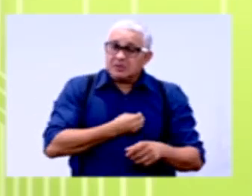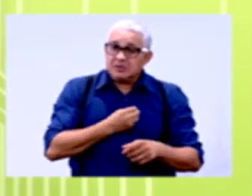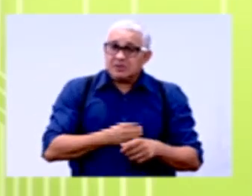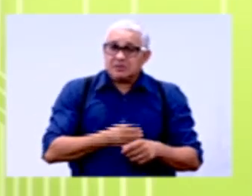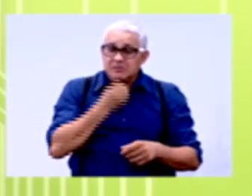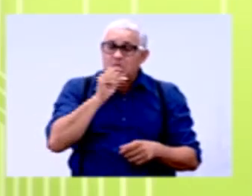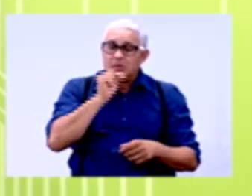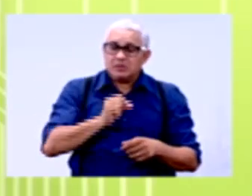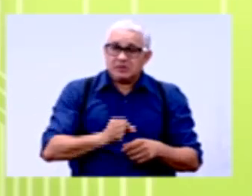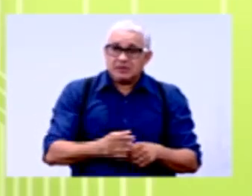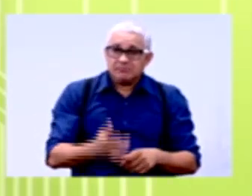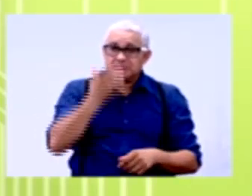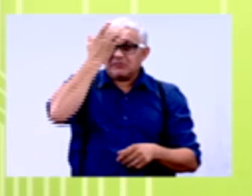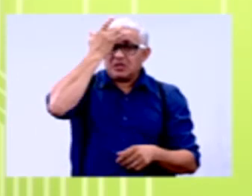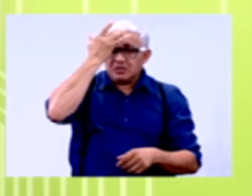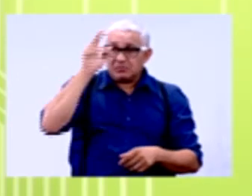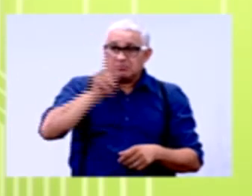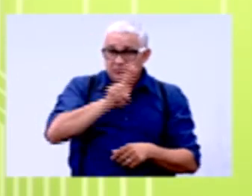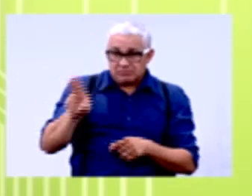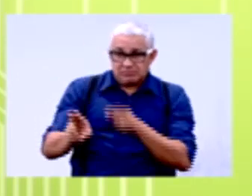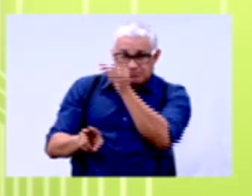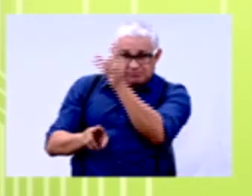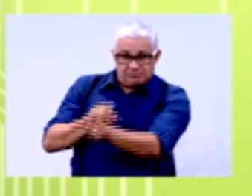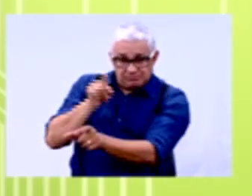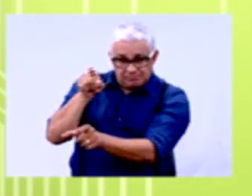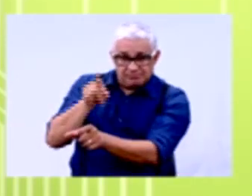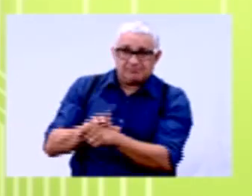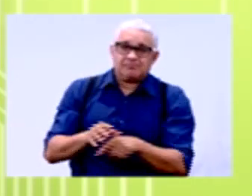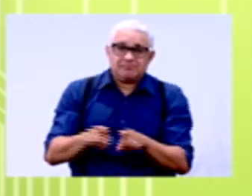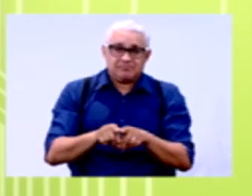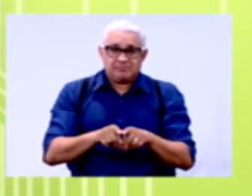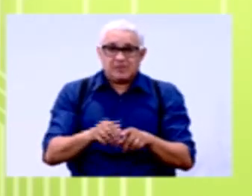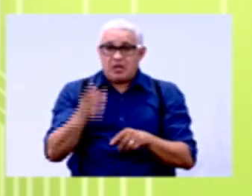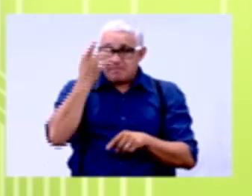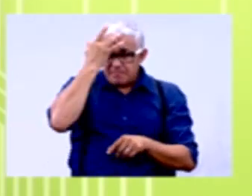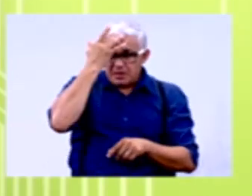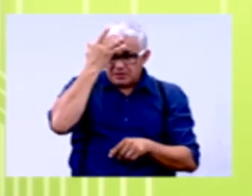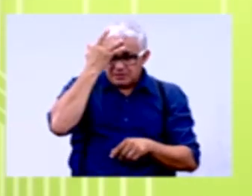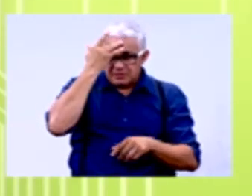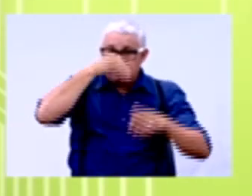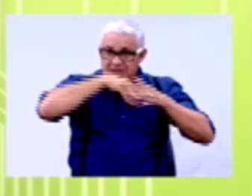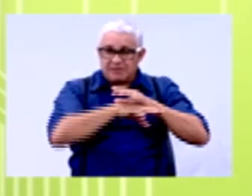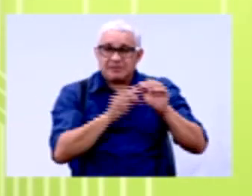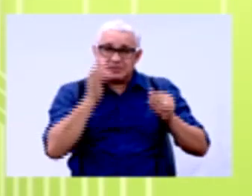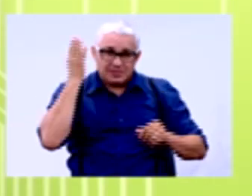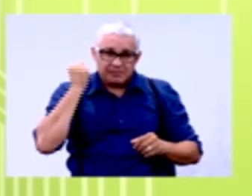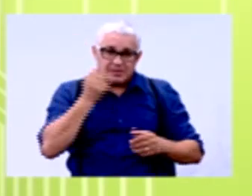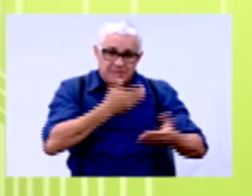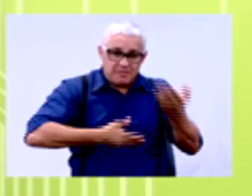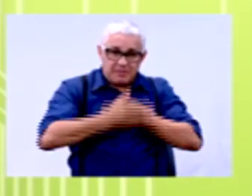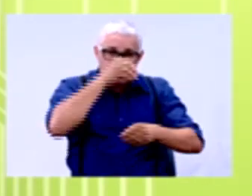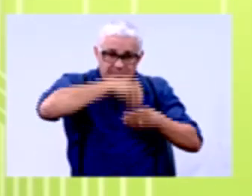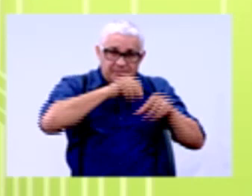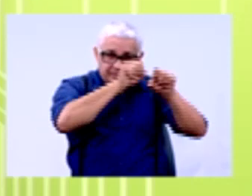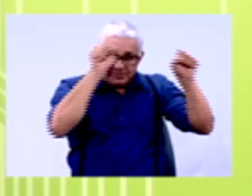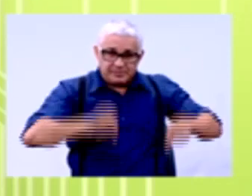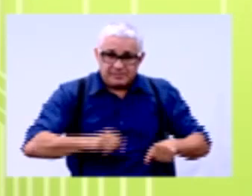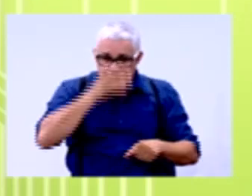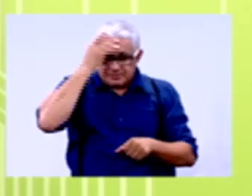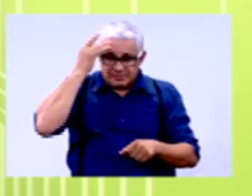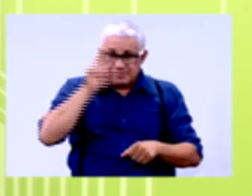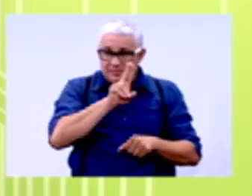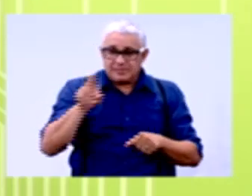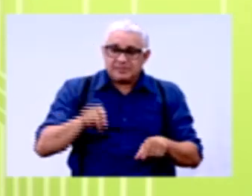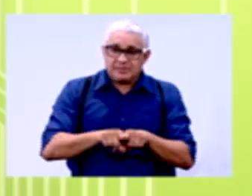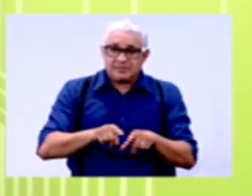exemplo, a questão do nome do usuário. Que daí você gravando o nome do usuário, você sabe quem que está interagindo com o seu sistema. E todas